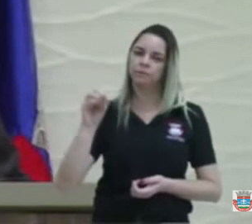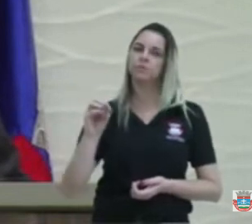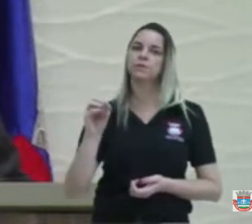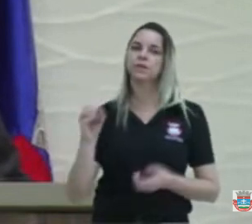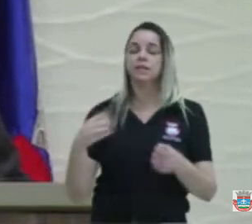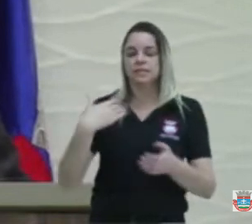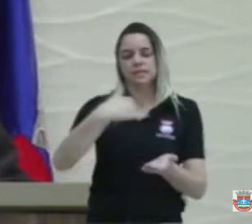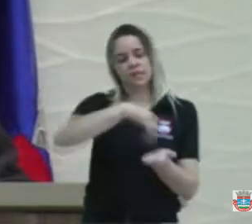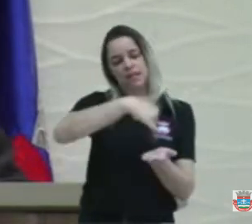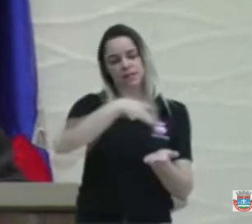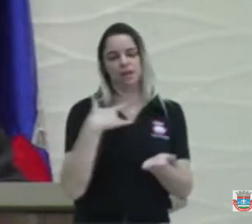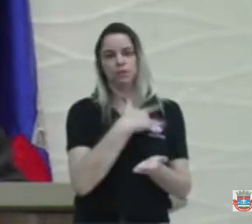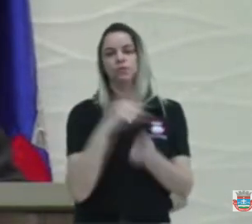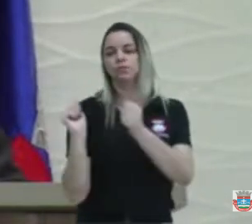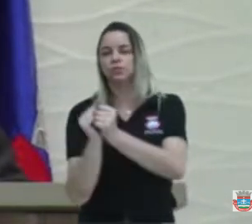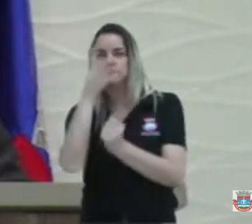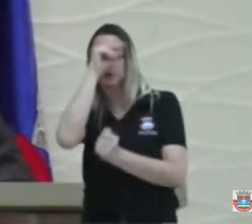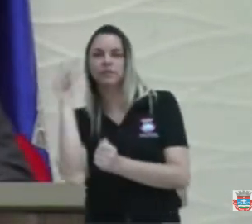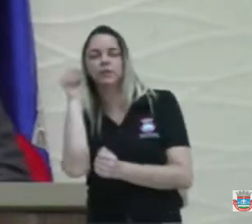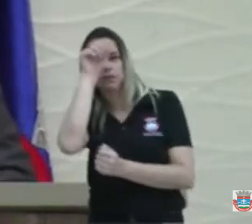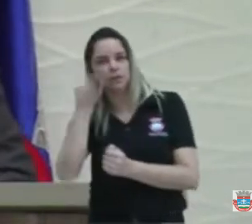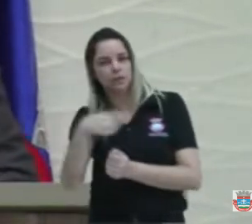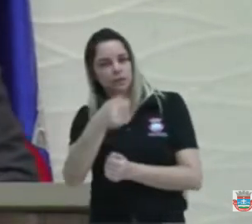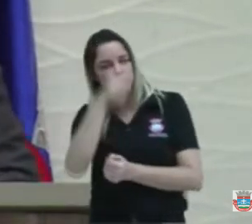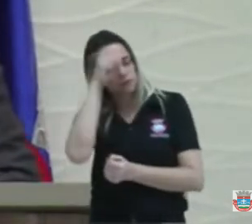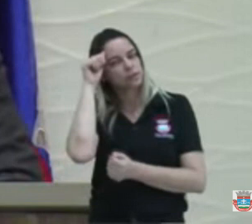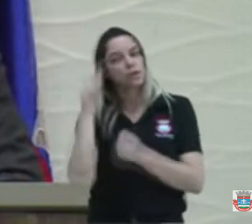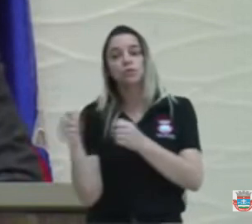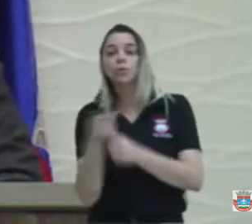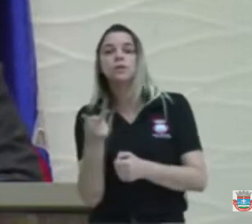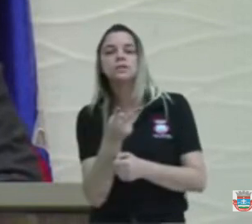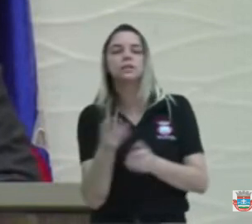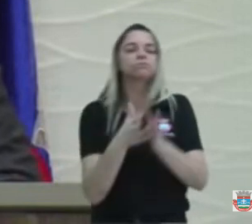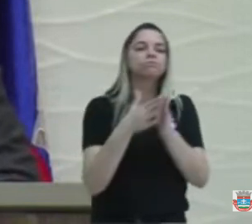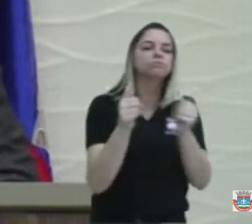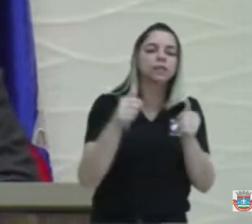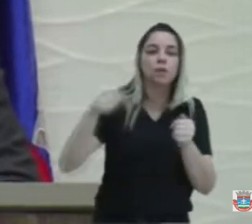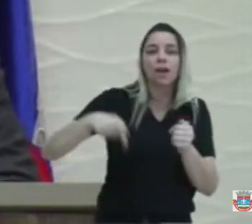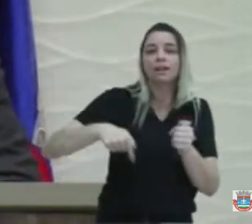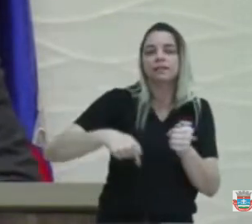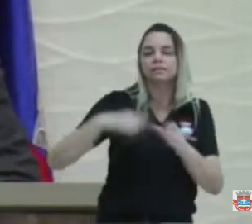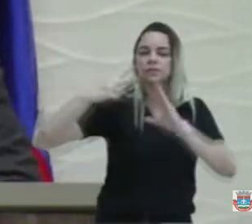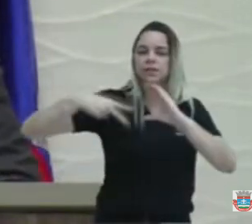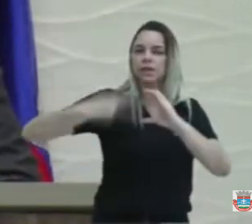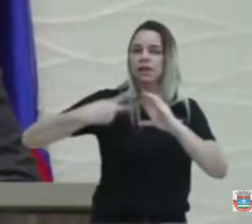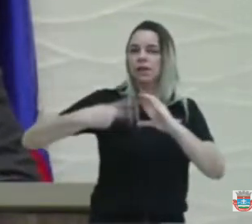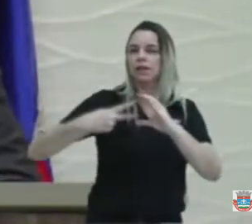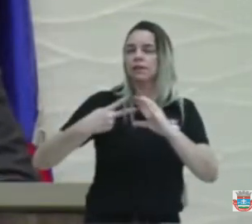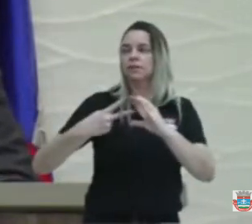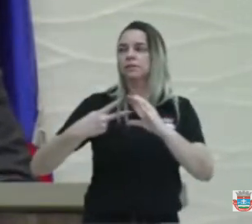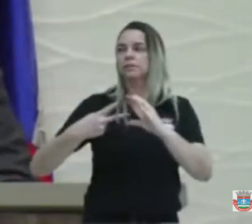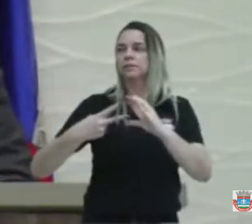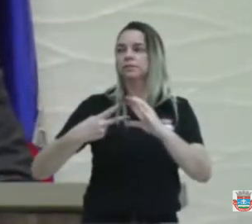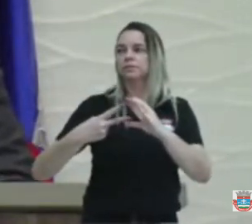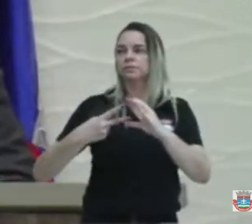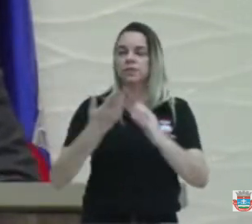gestor do nosso município, Pedro Alexandre Medeiros de Souza, pediu uma autorização a esta Casa Legislativa, aos nobres